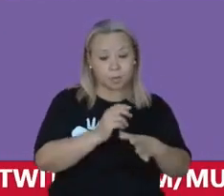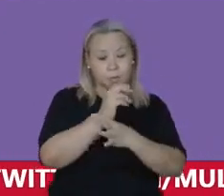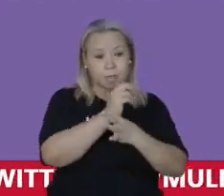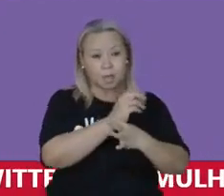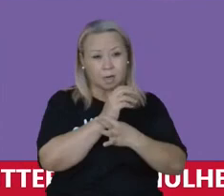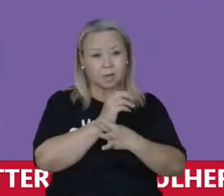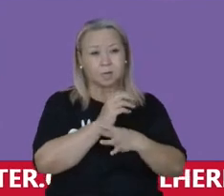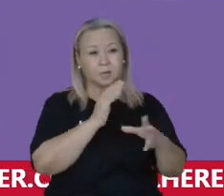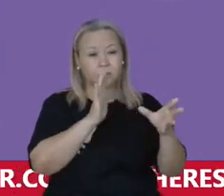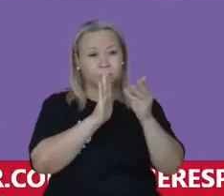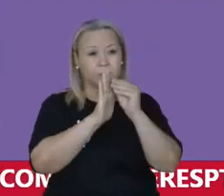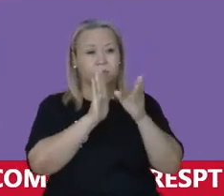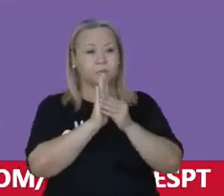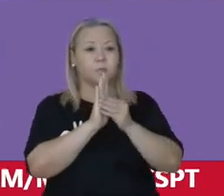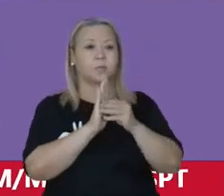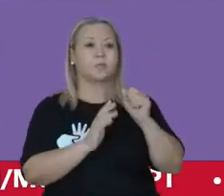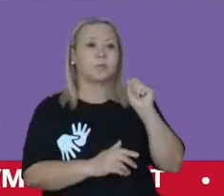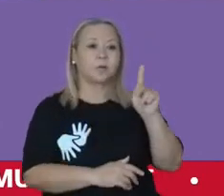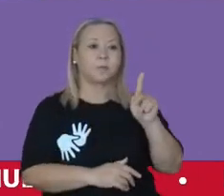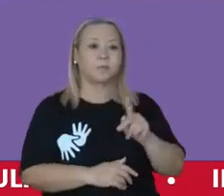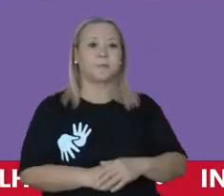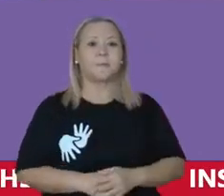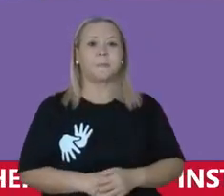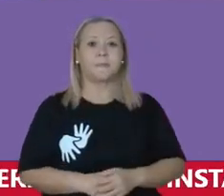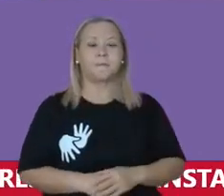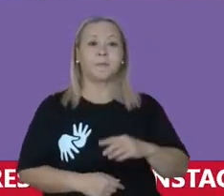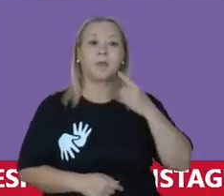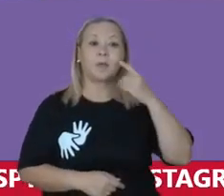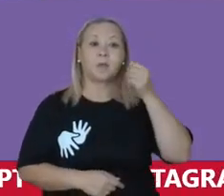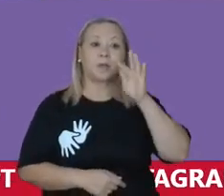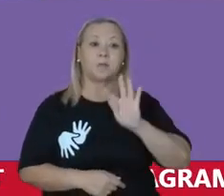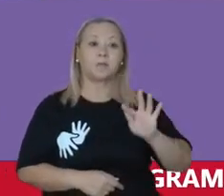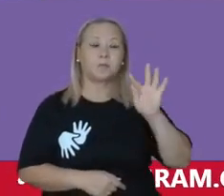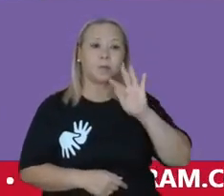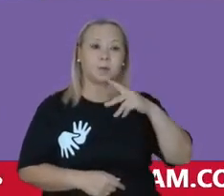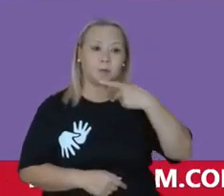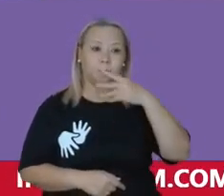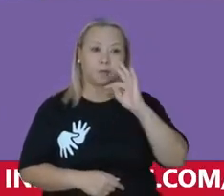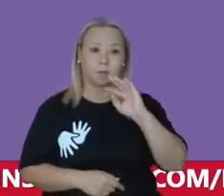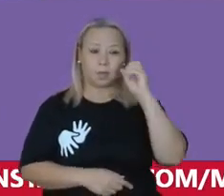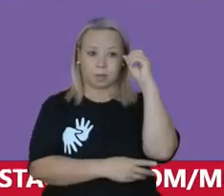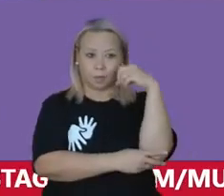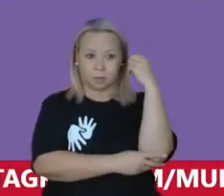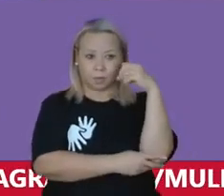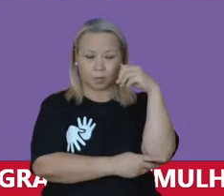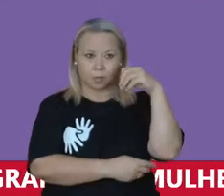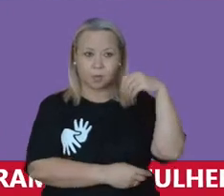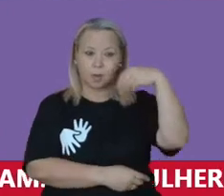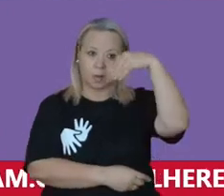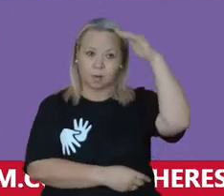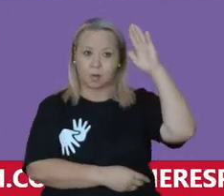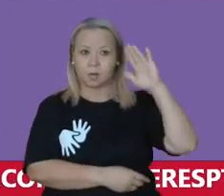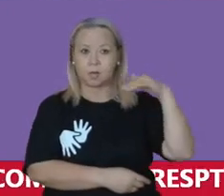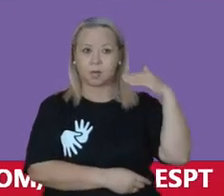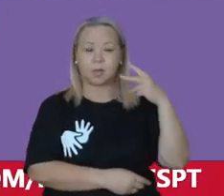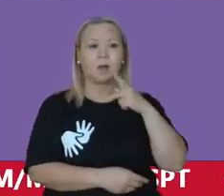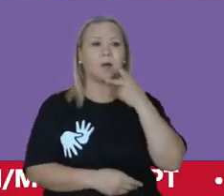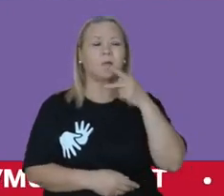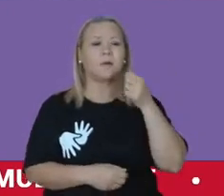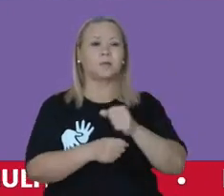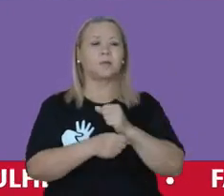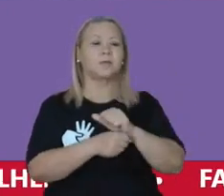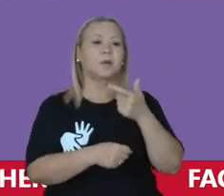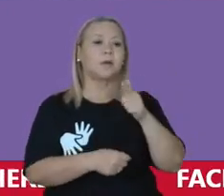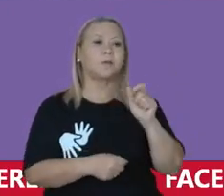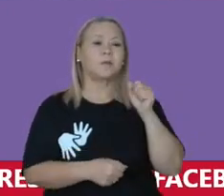conteúdo mínimo do direito à Previdência. A deputada federal do PT do Rio Grande do Sul, Maria do Rosário, falou como a reforma